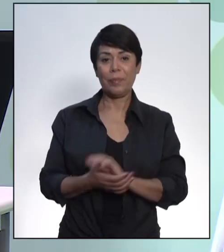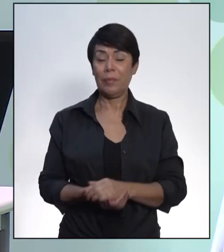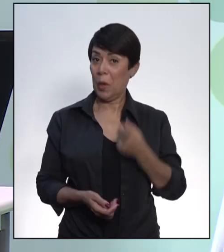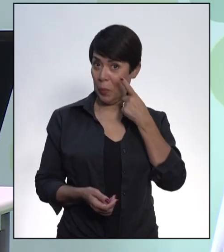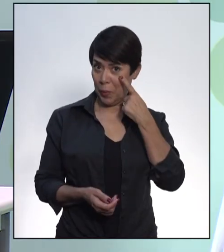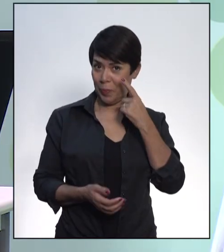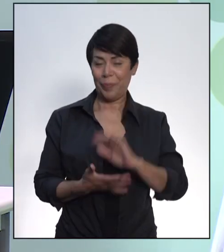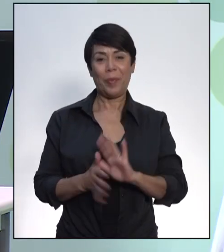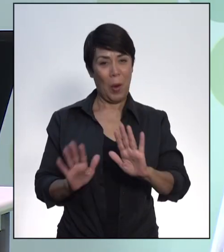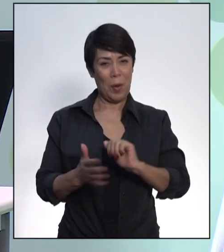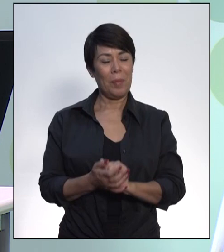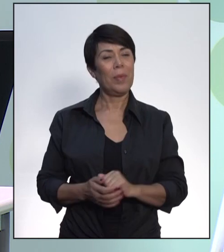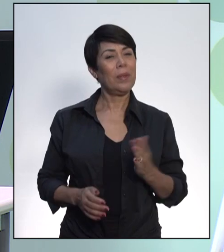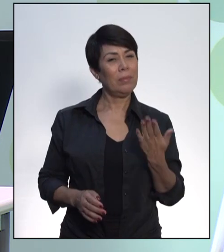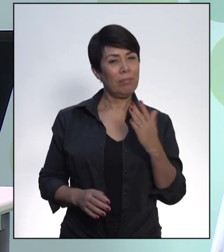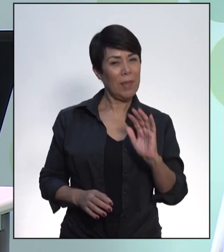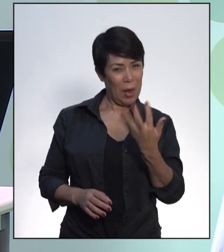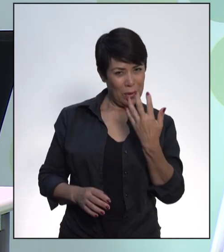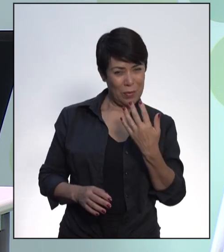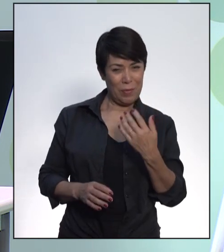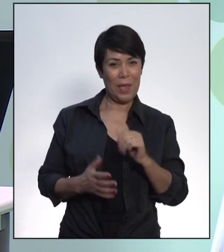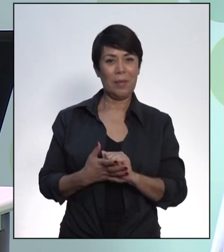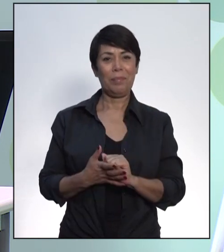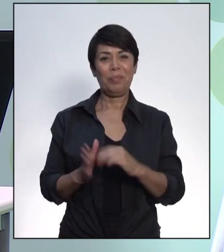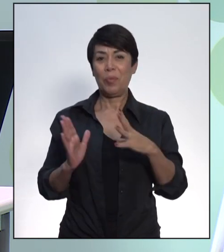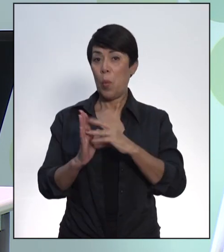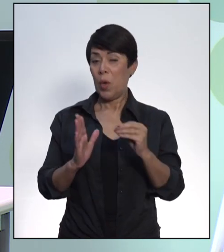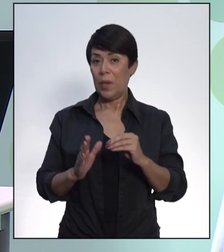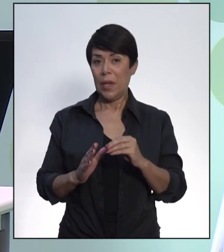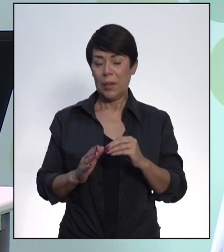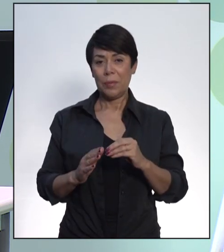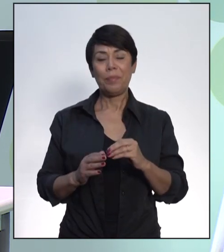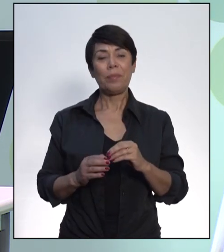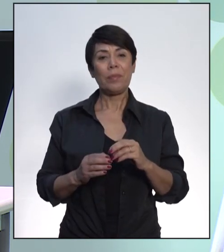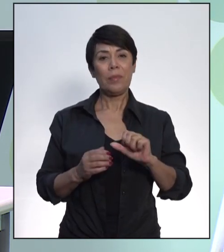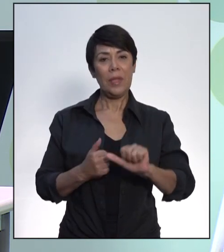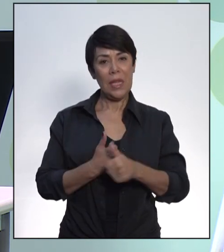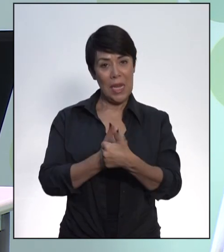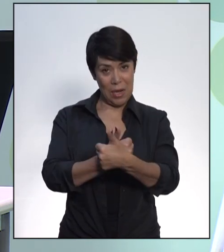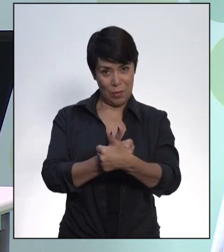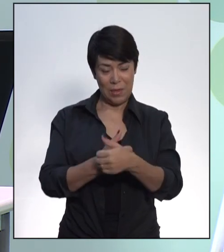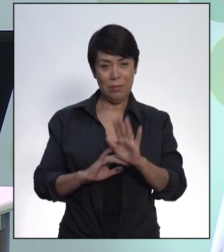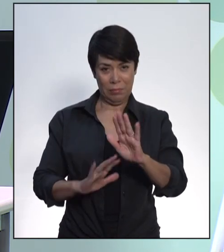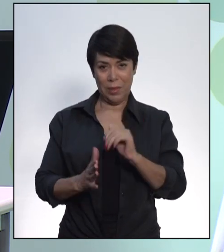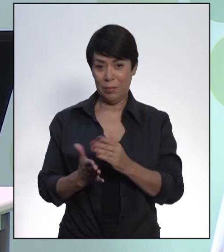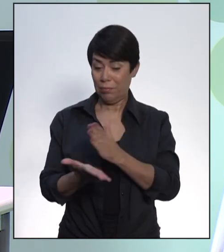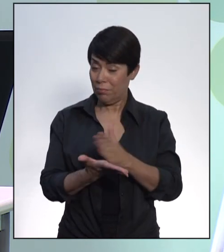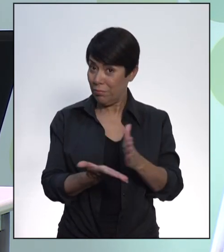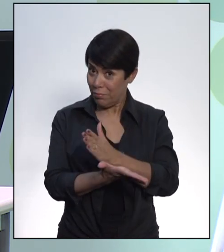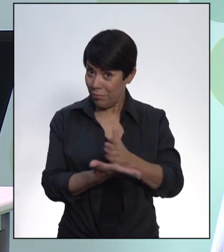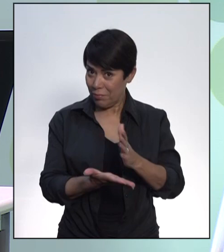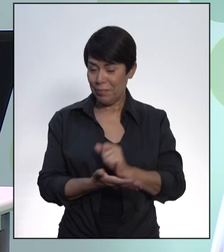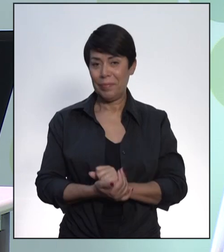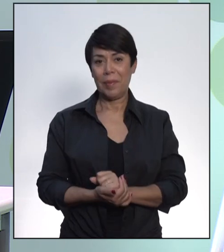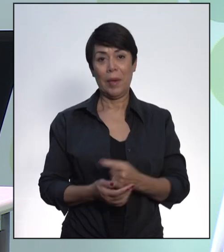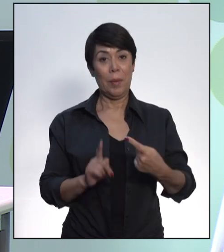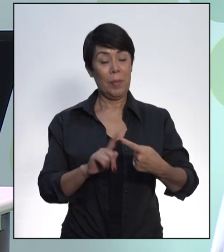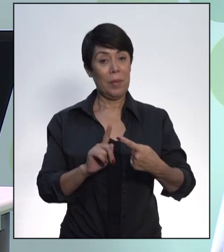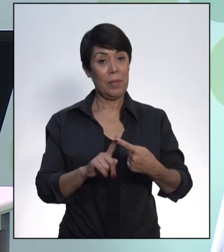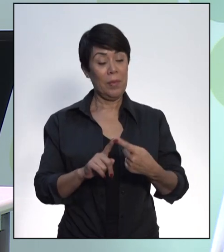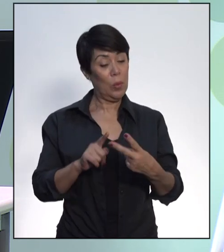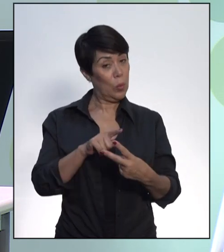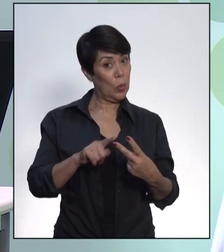Então, para essa resolução, para esse modelo de equação, nós vamos fazer por partes. Nós vamos fazer primeiro os